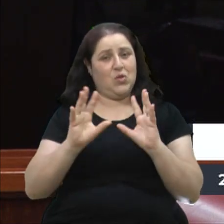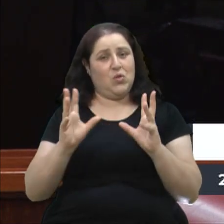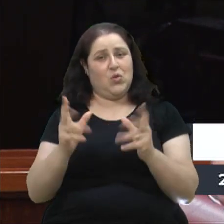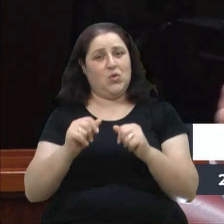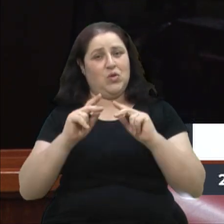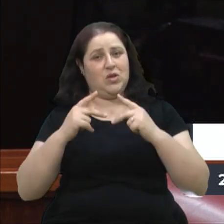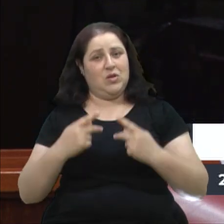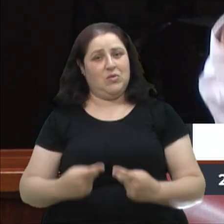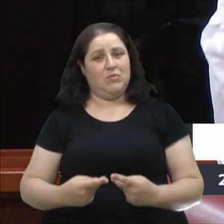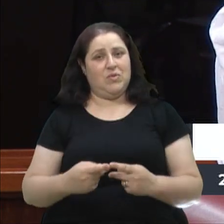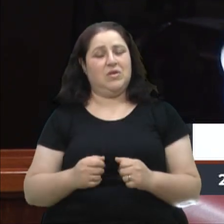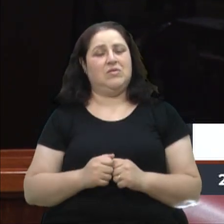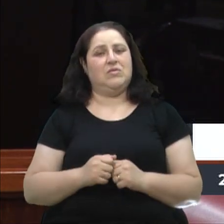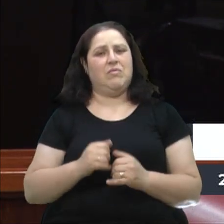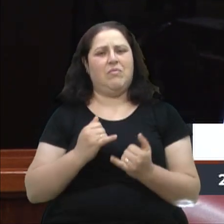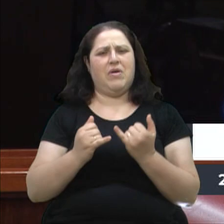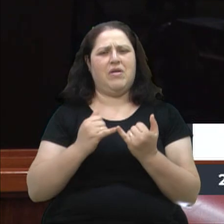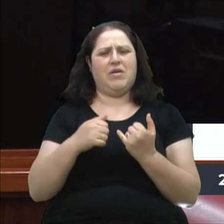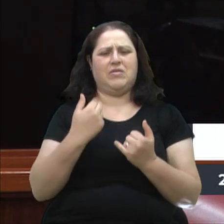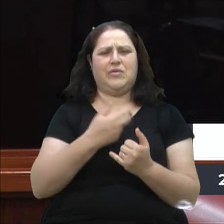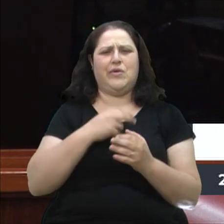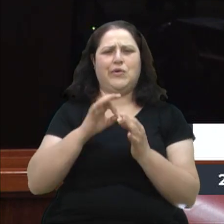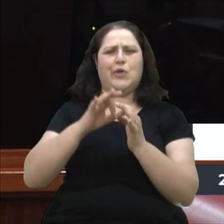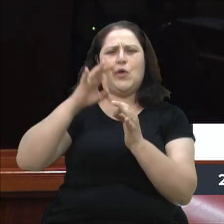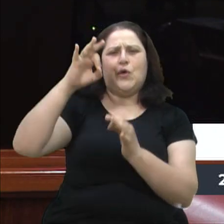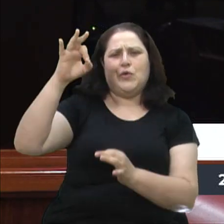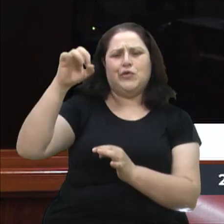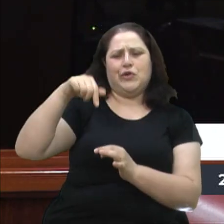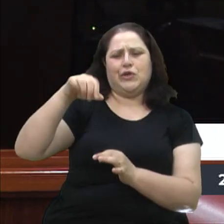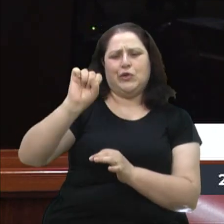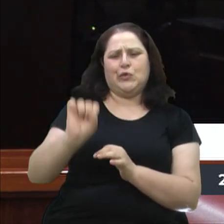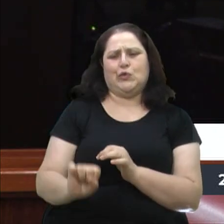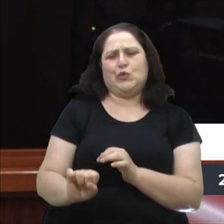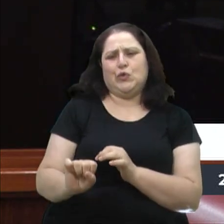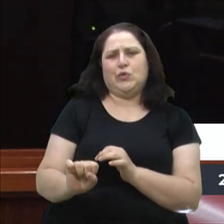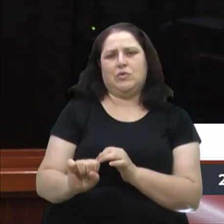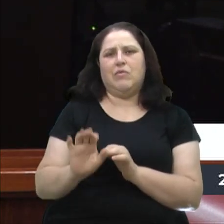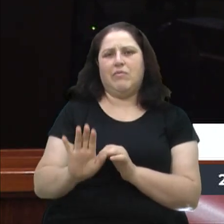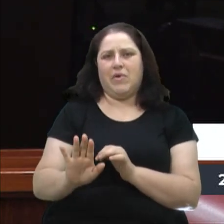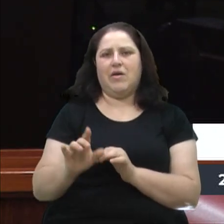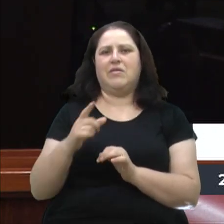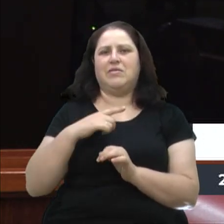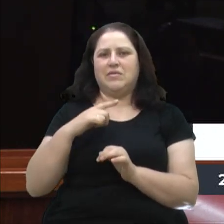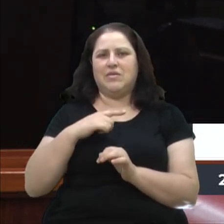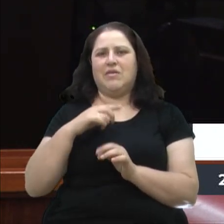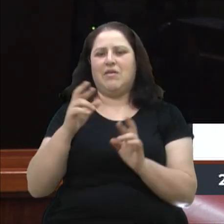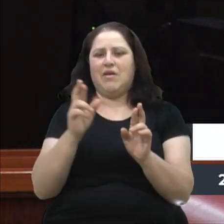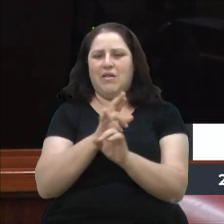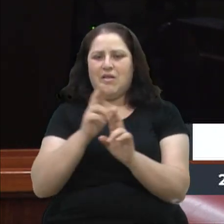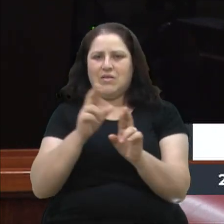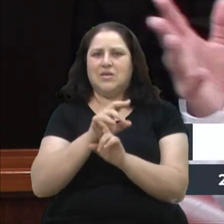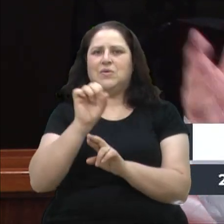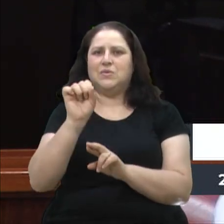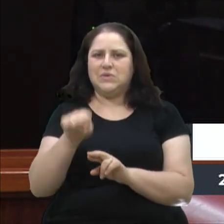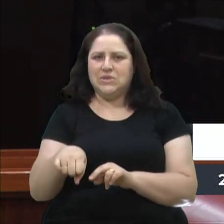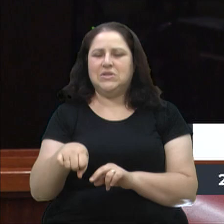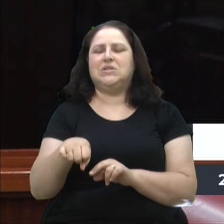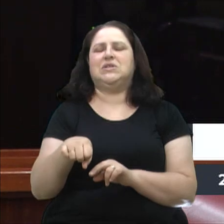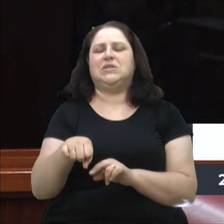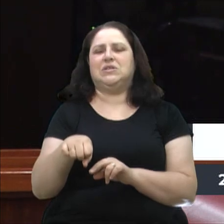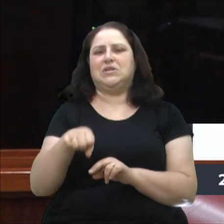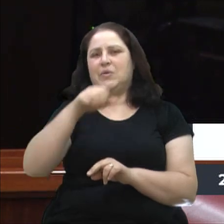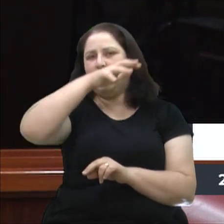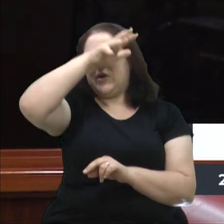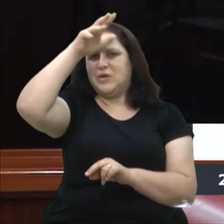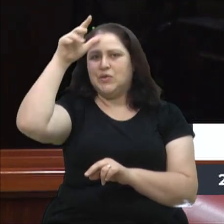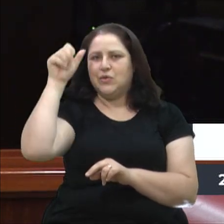questões climáticas e ambientais do nosso estado e da nossa cidade estão diretamente relacionadas com o bioma amazônico. Então, mais uma vez, parabéns aí